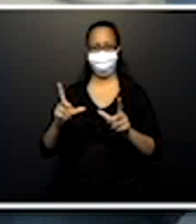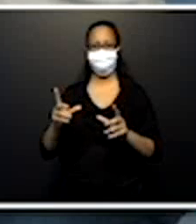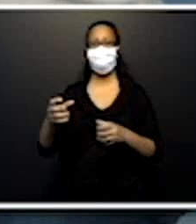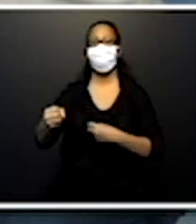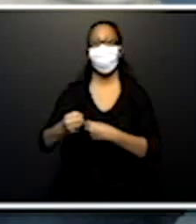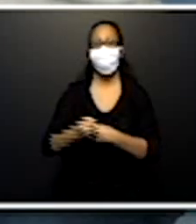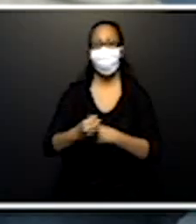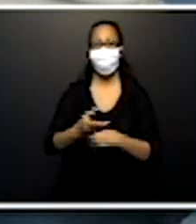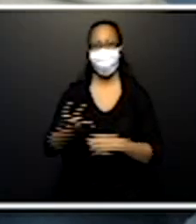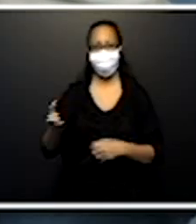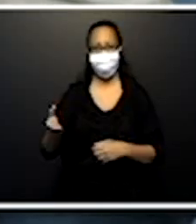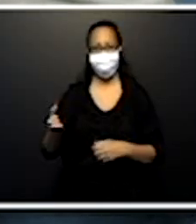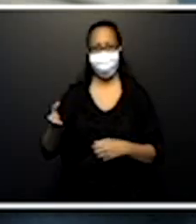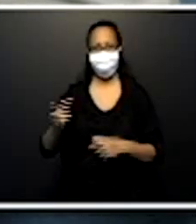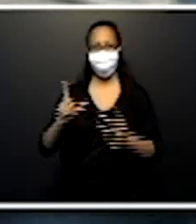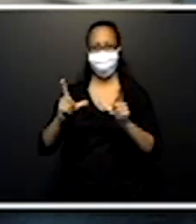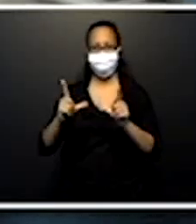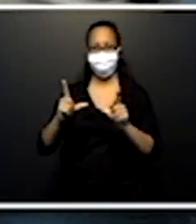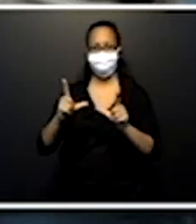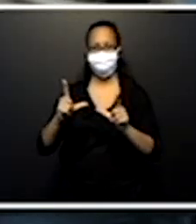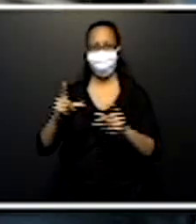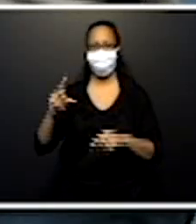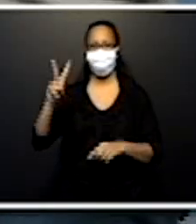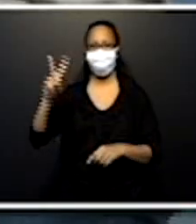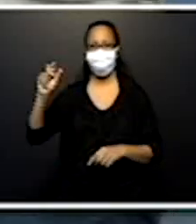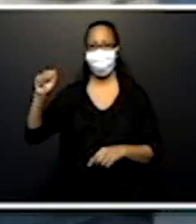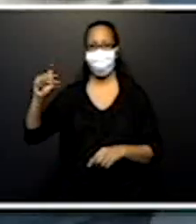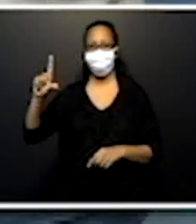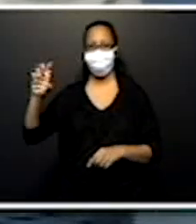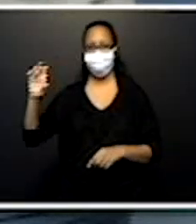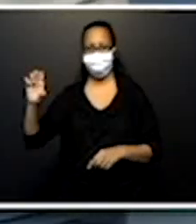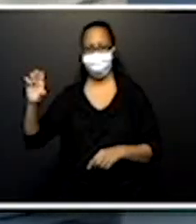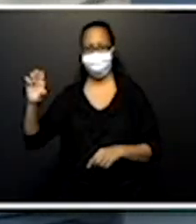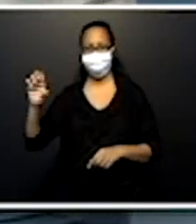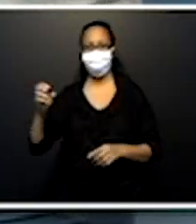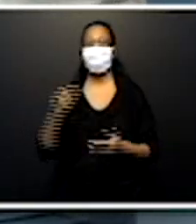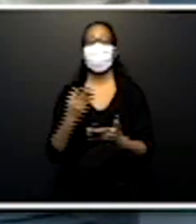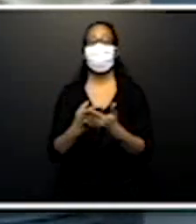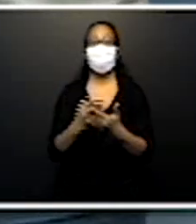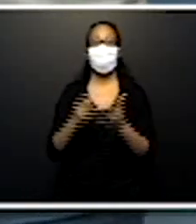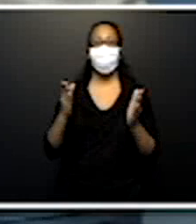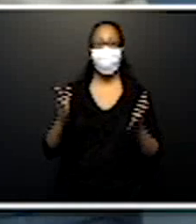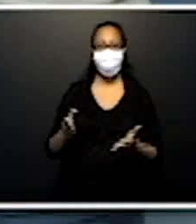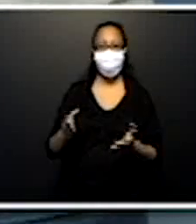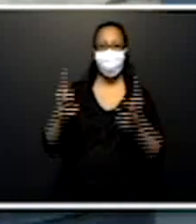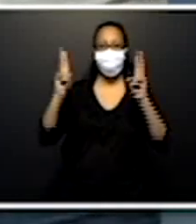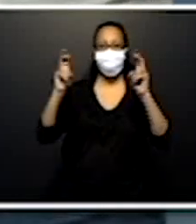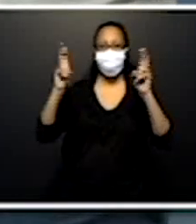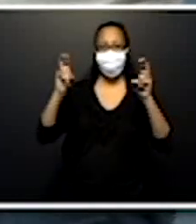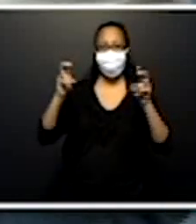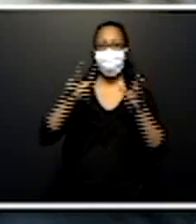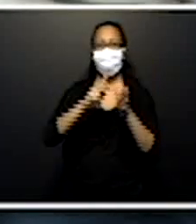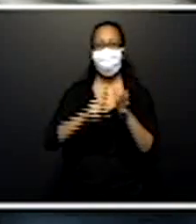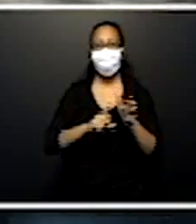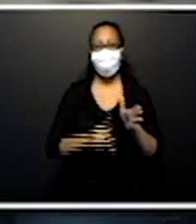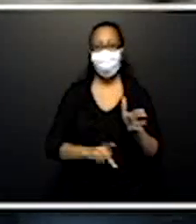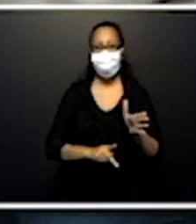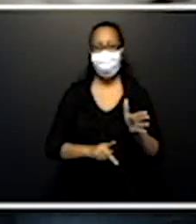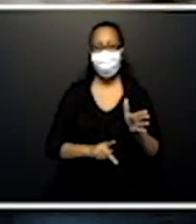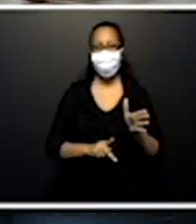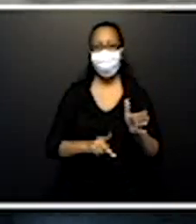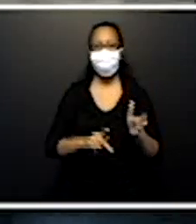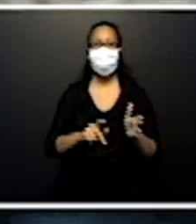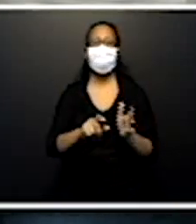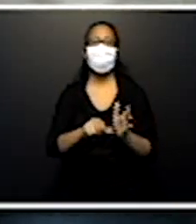até você pela Vale TV. Na aula de hoje, então, nós vamos ver sobre painel de poemas, certo? E aí, a